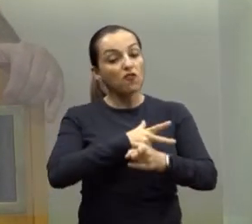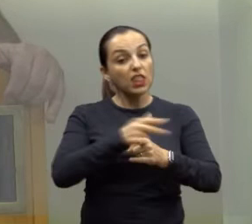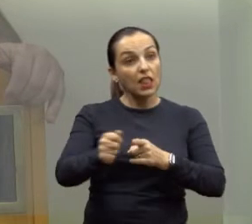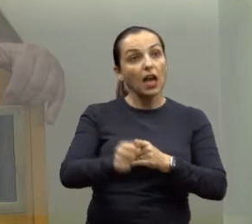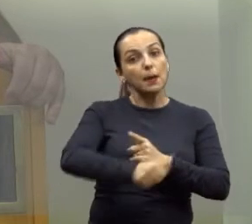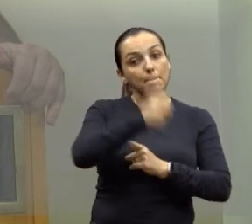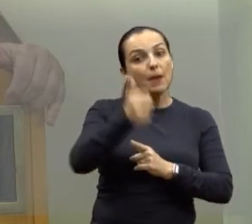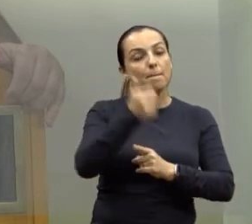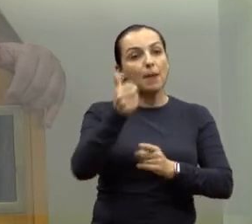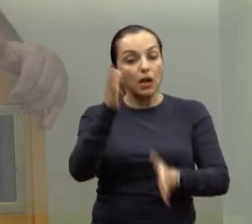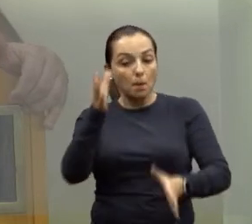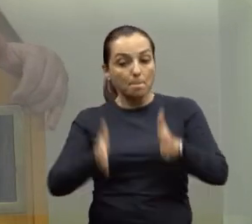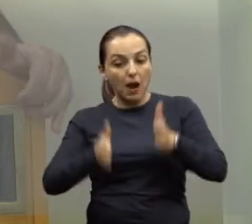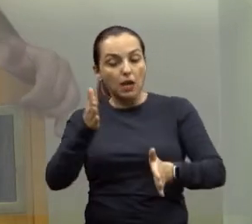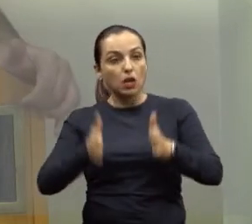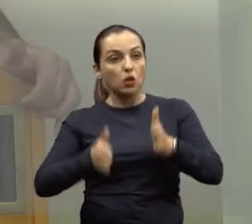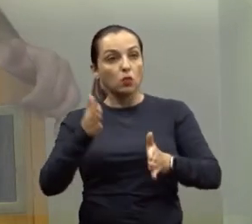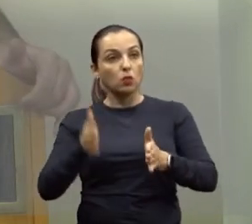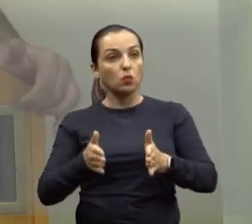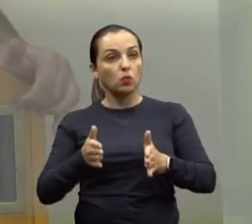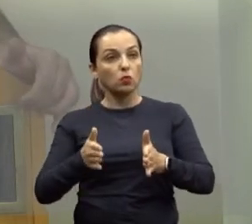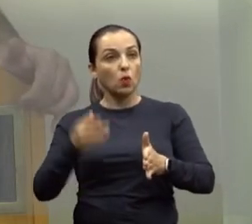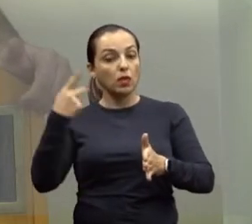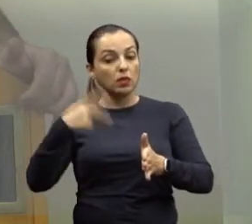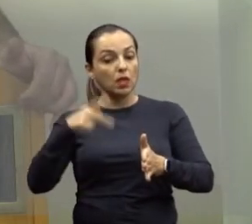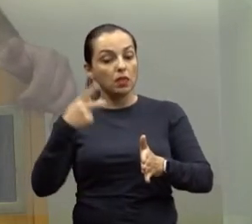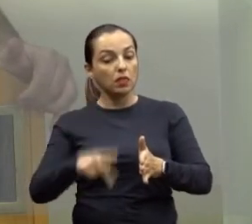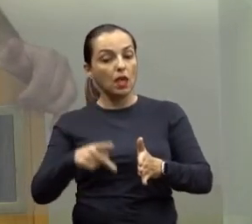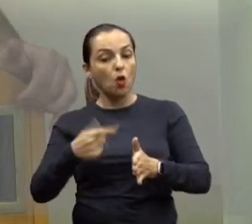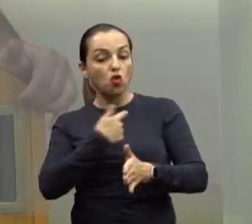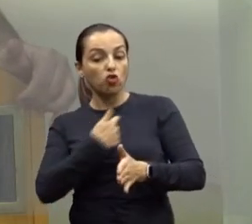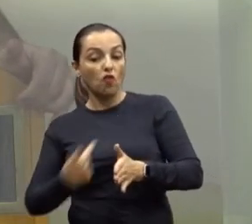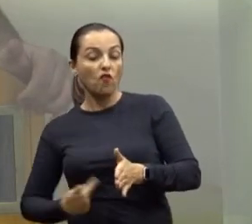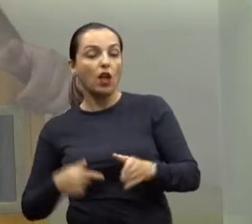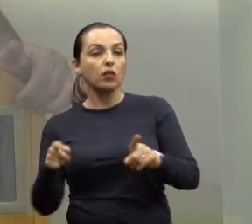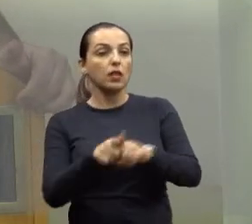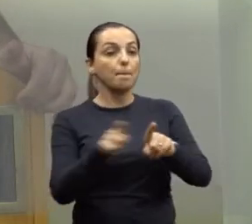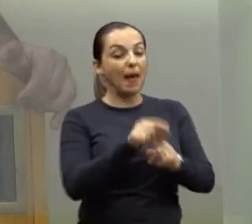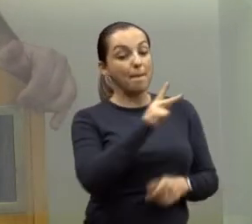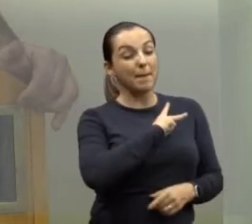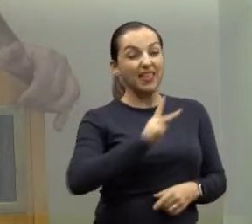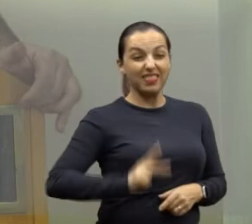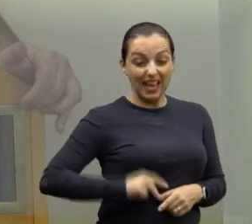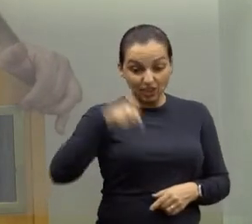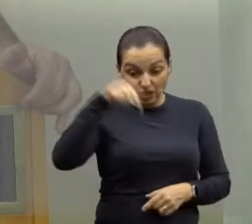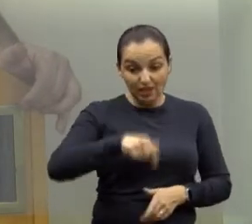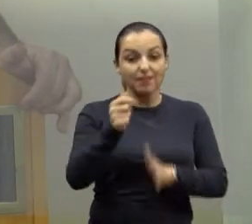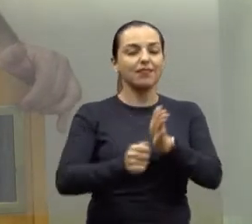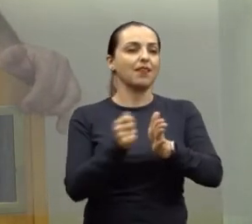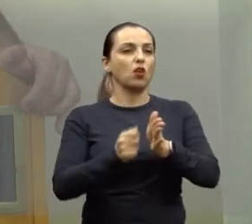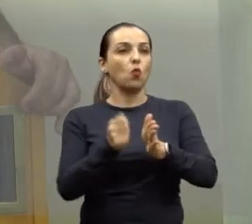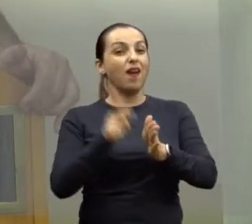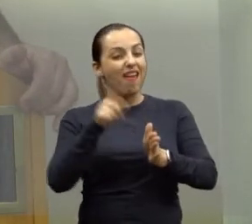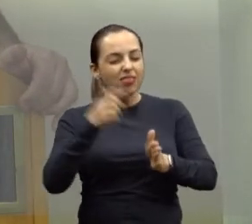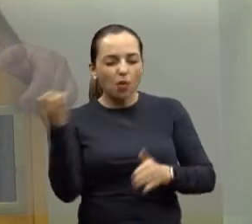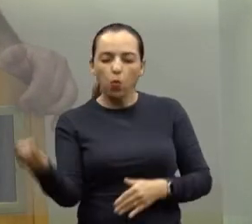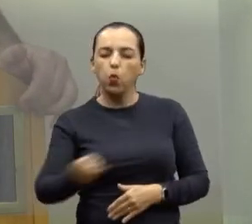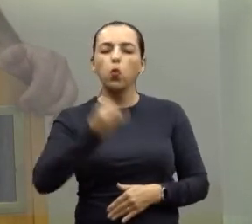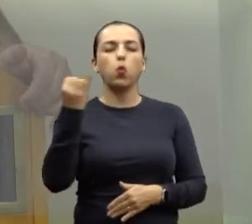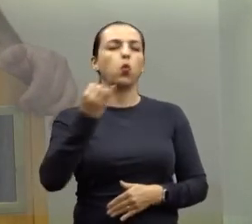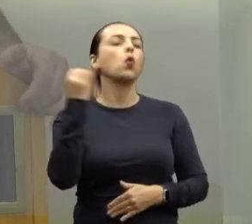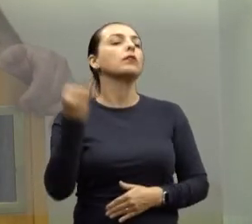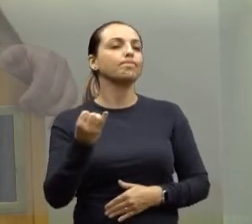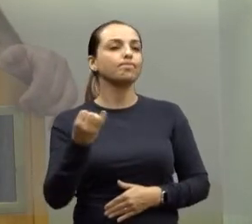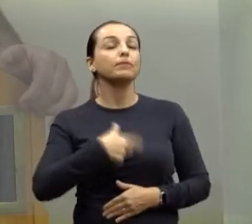vitória em primeiro turno tanto para governo de São Paulo mas também para Presidente isso não é pouca coisa a gente